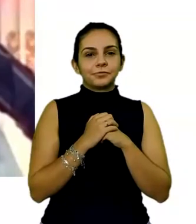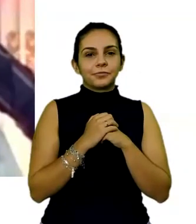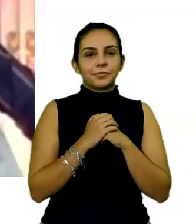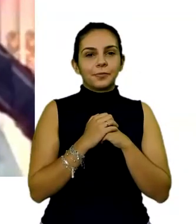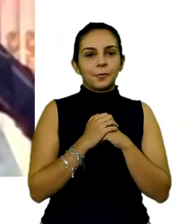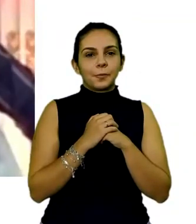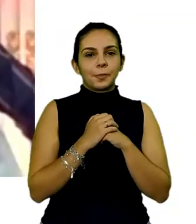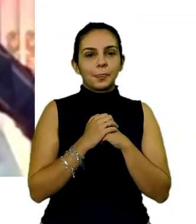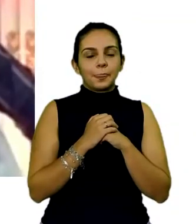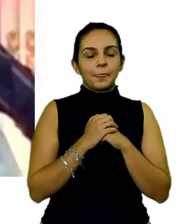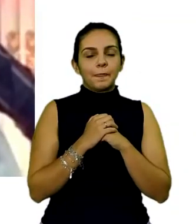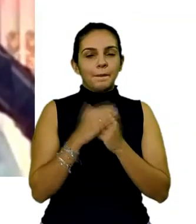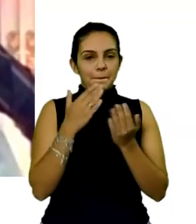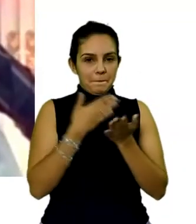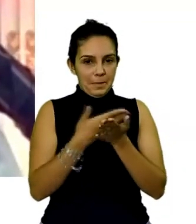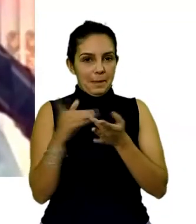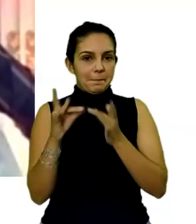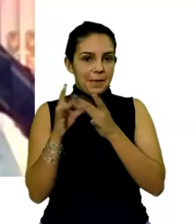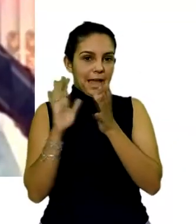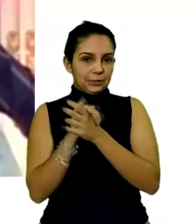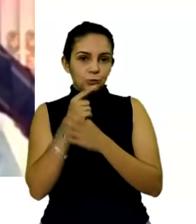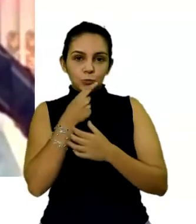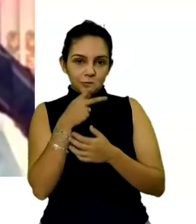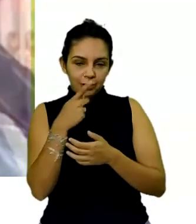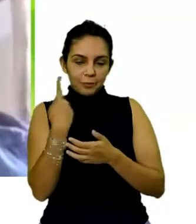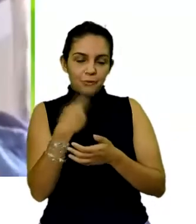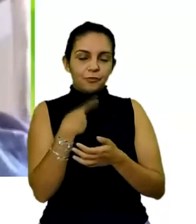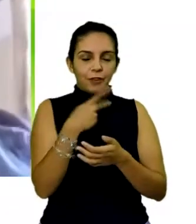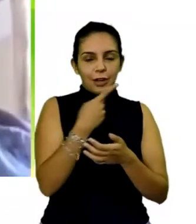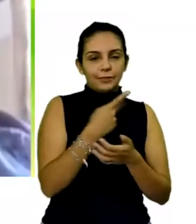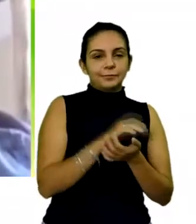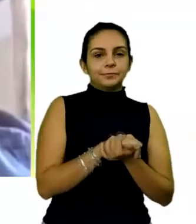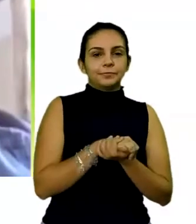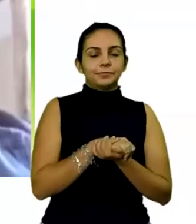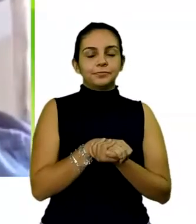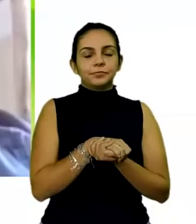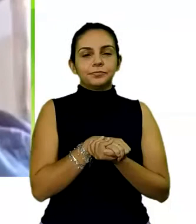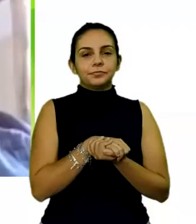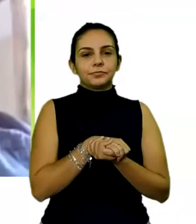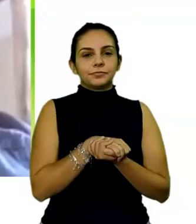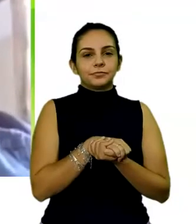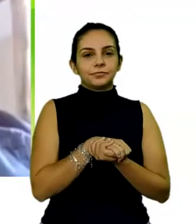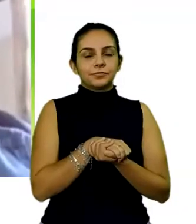Eliardo começa, depois eu falo um pouquinho. Tá bom. Não,